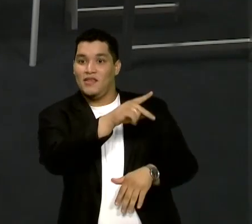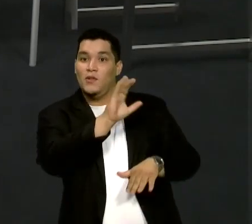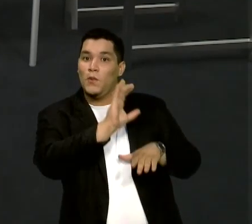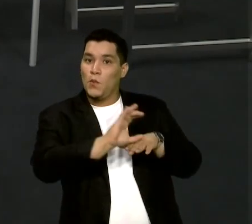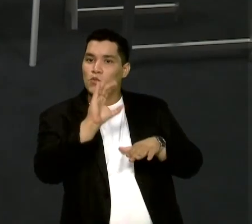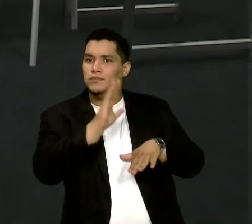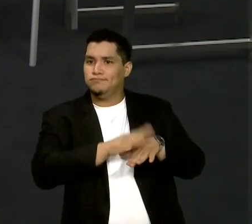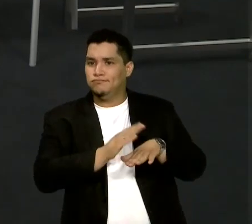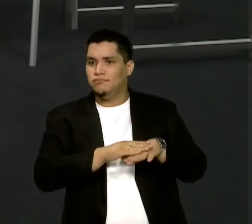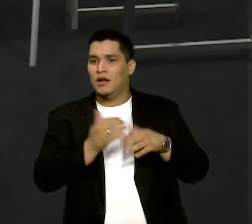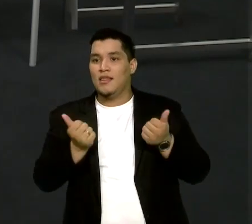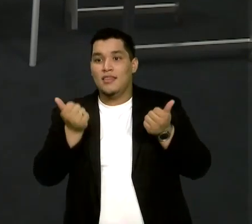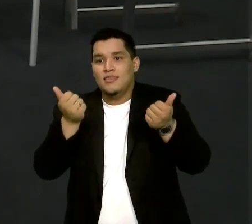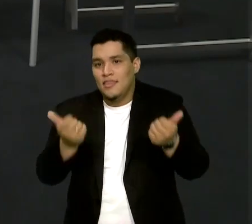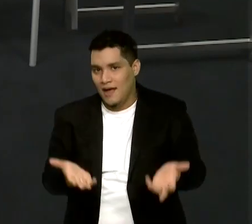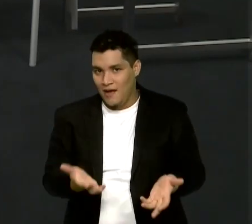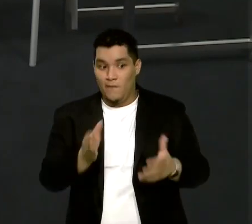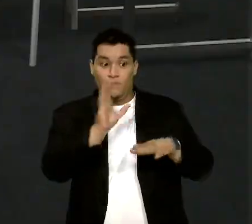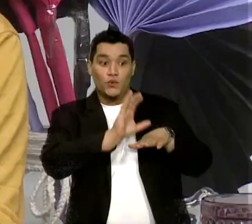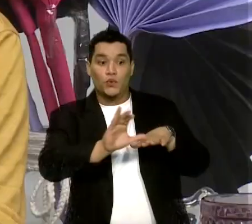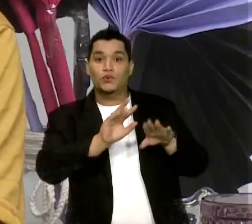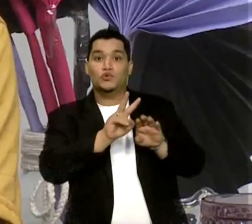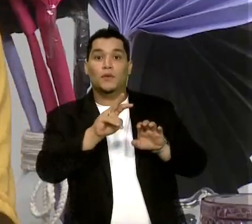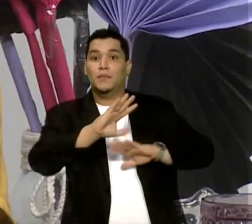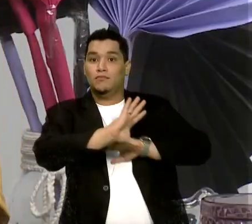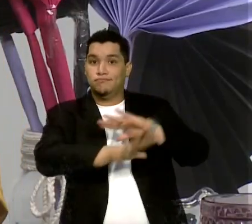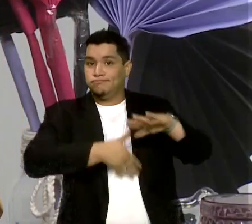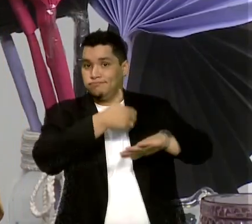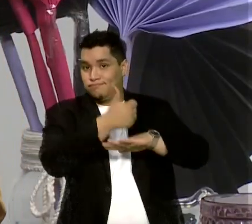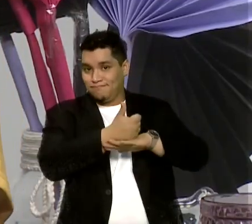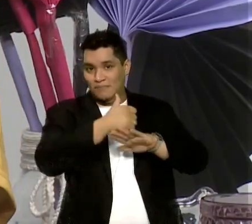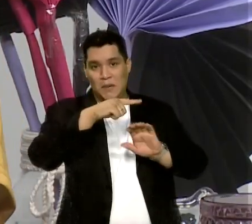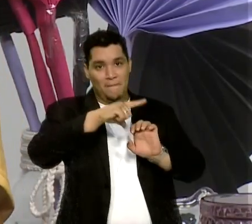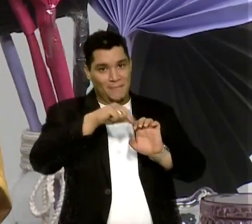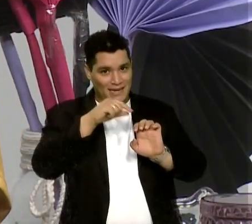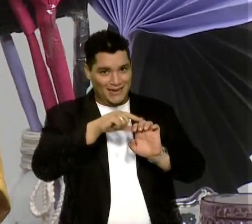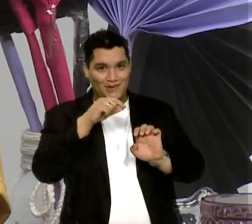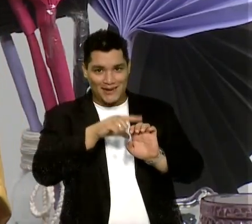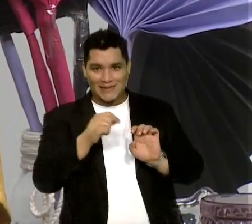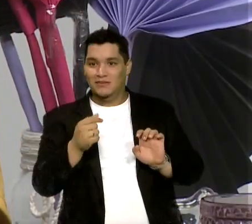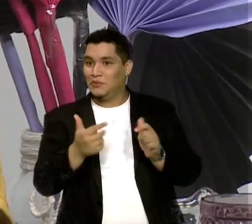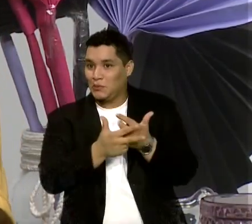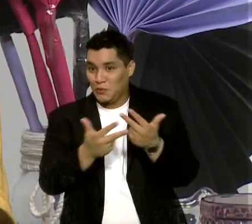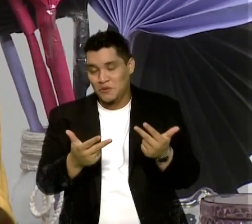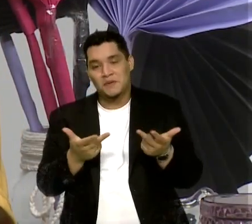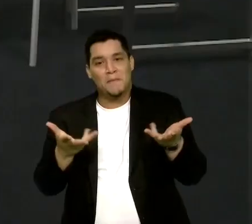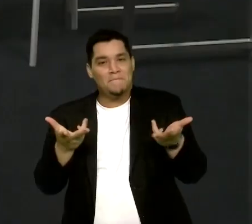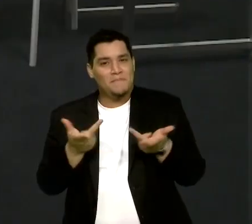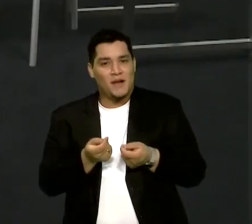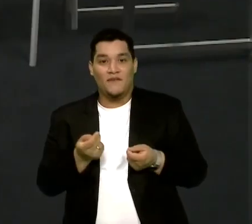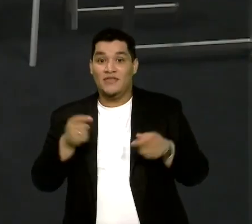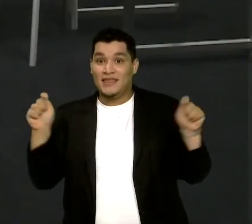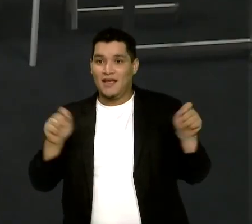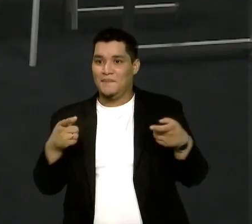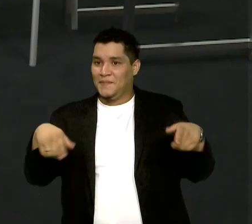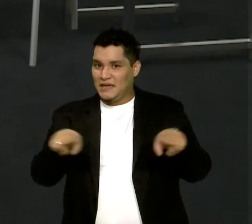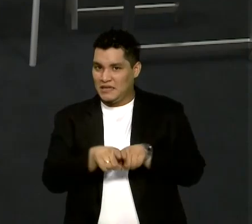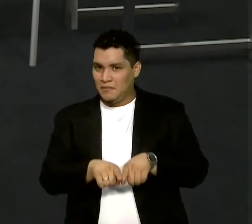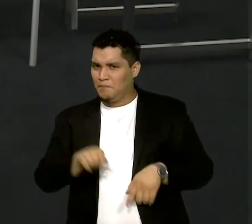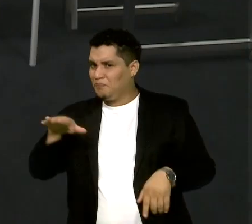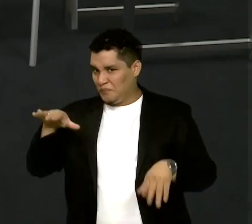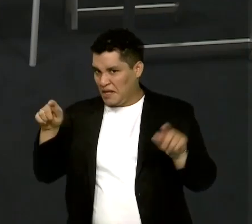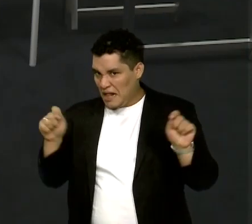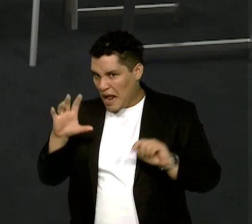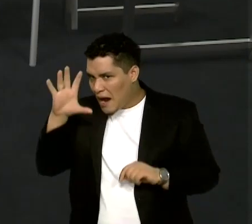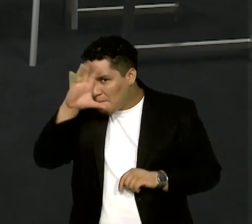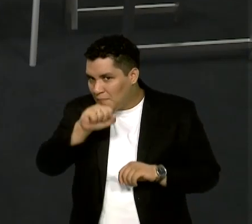de empreendedorismo, com das, certeza, mulheres, levar para as nossas mães, sim, e fazer essa parceria. E aí, certeza, será que dá para aprender a cozinhar também? Trazer um